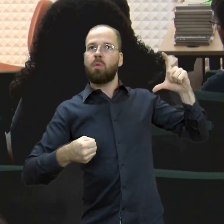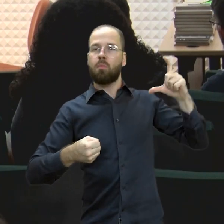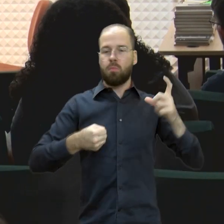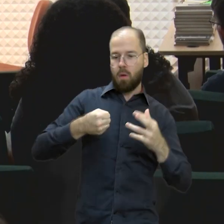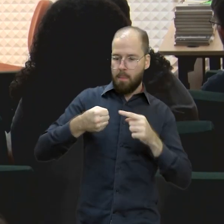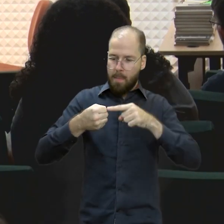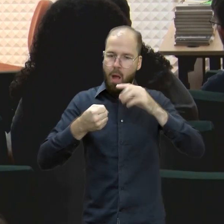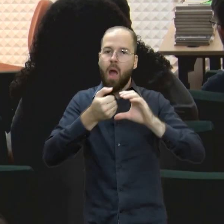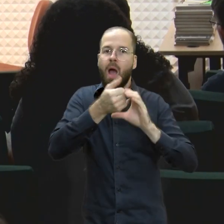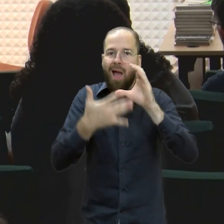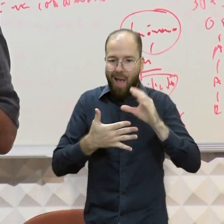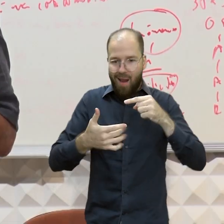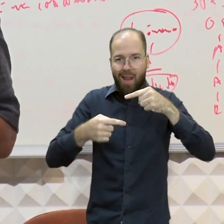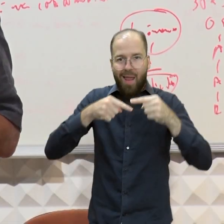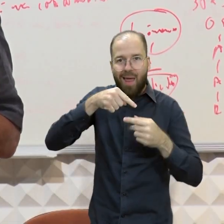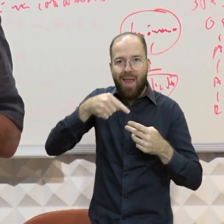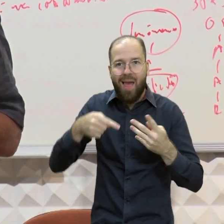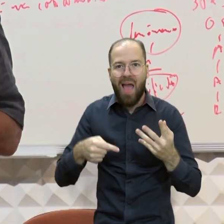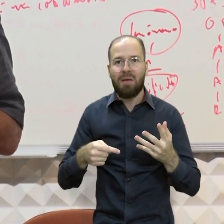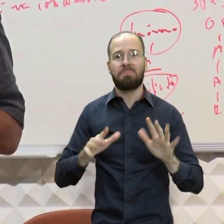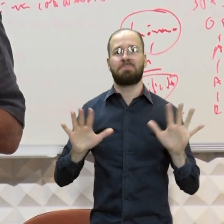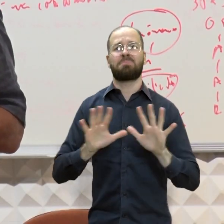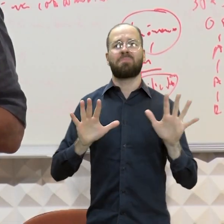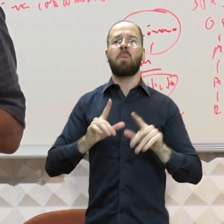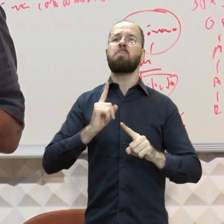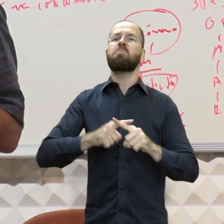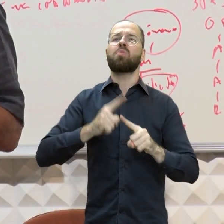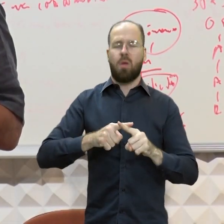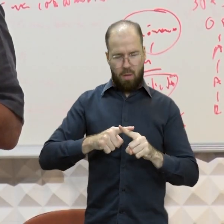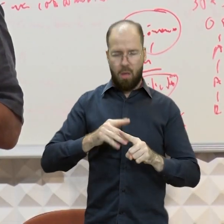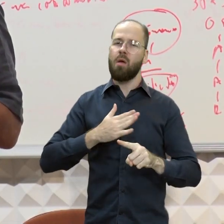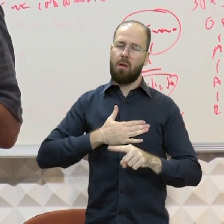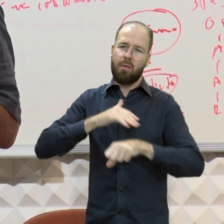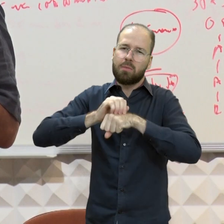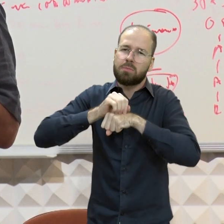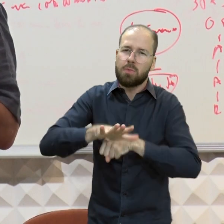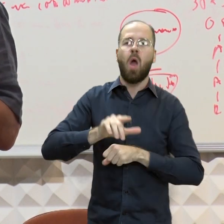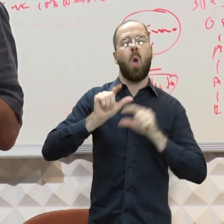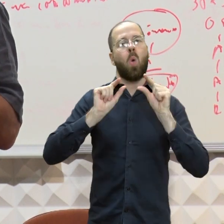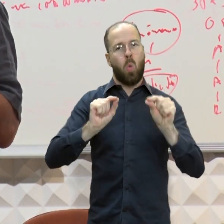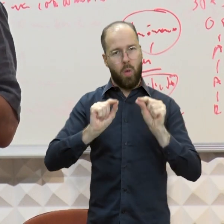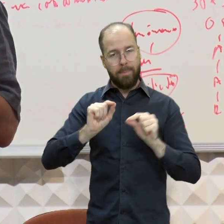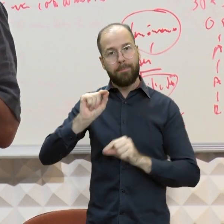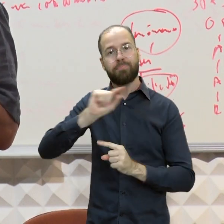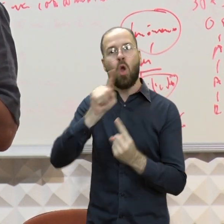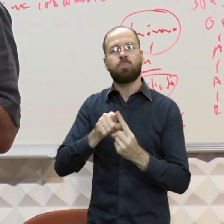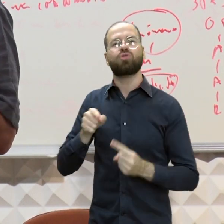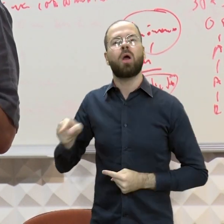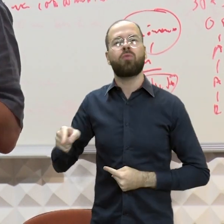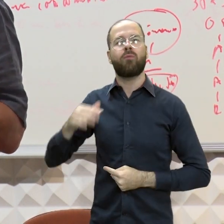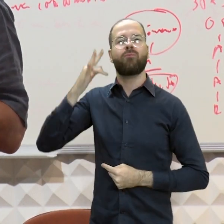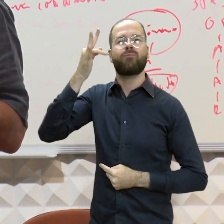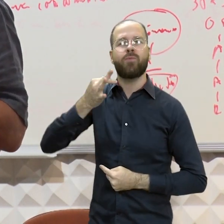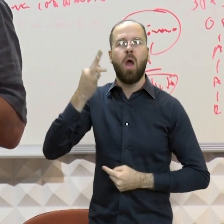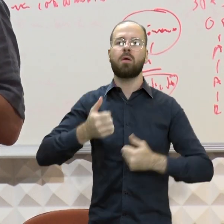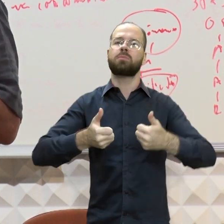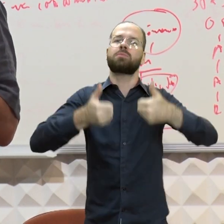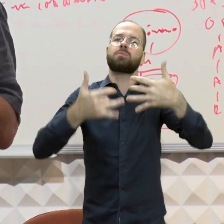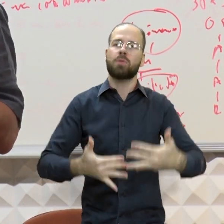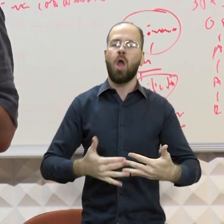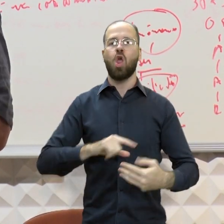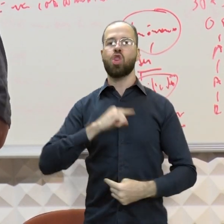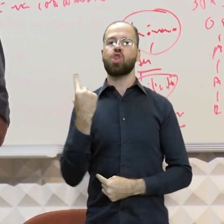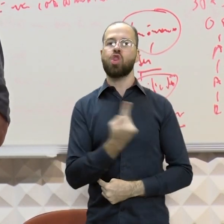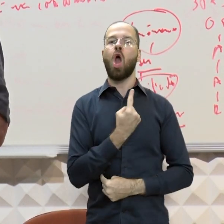nossos comportamentos, em geral, nunca são comportamentos única e exclusivamente determinados por significados